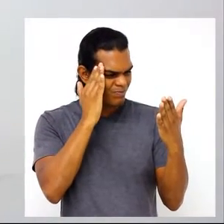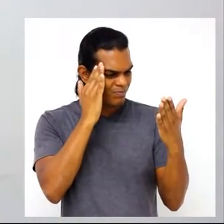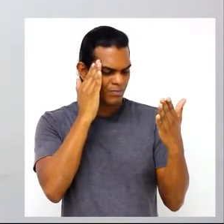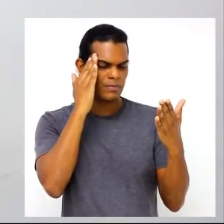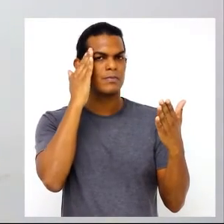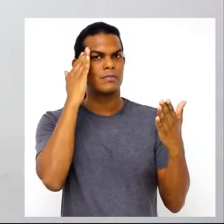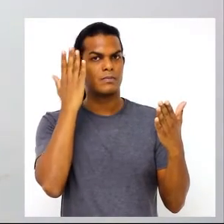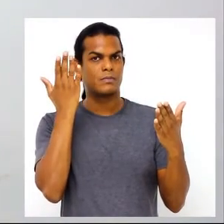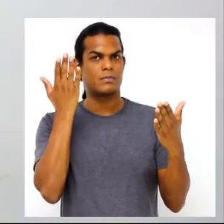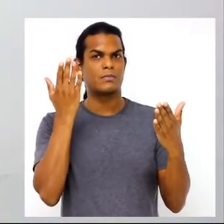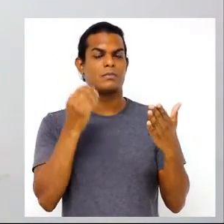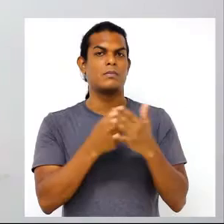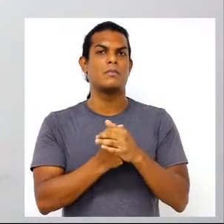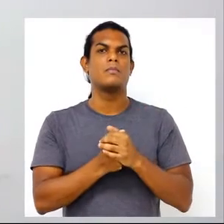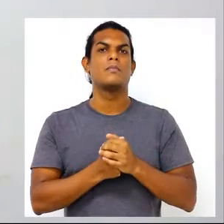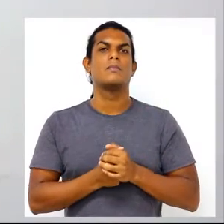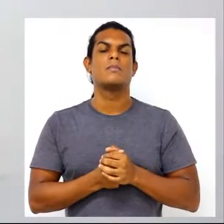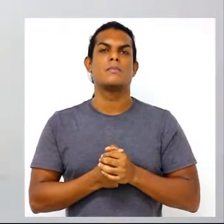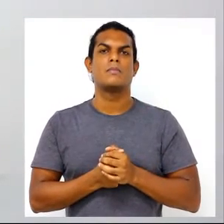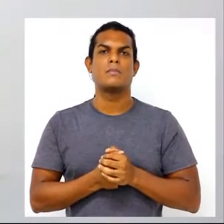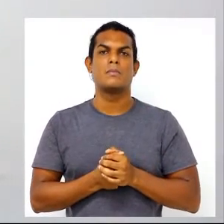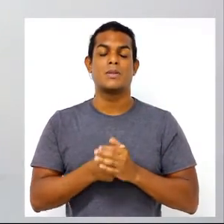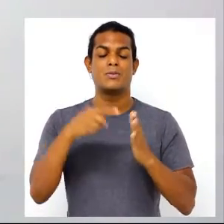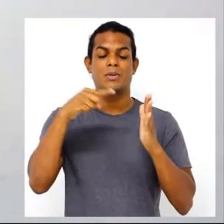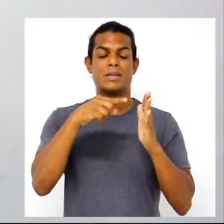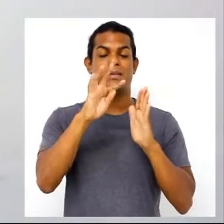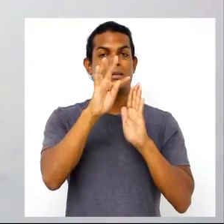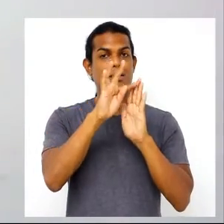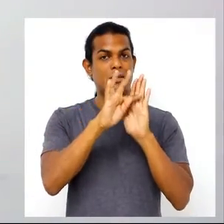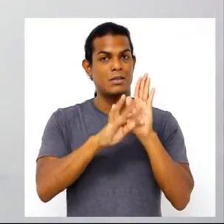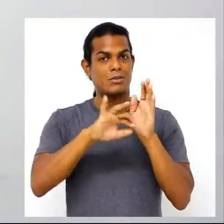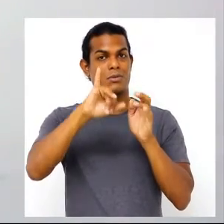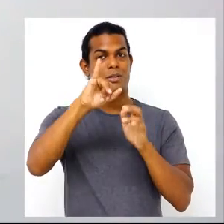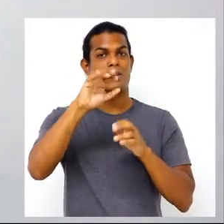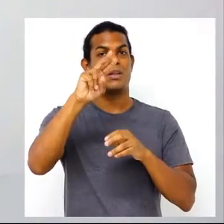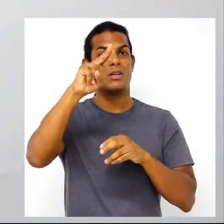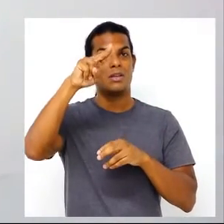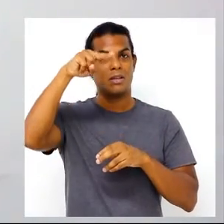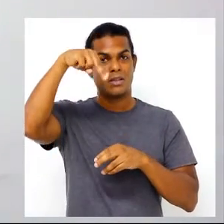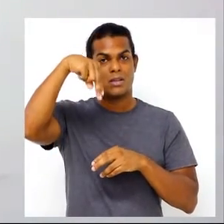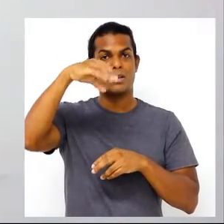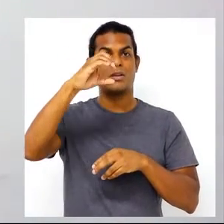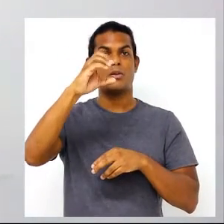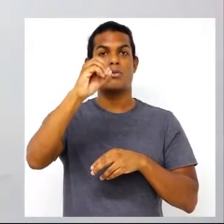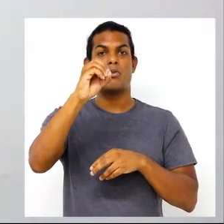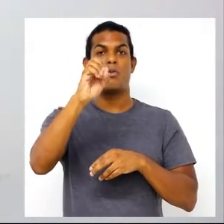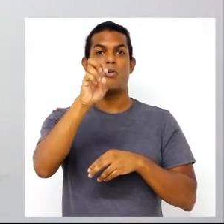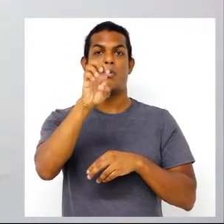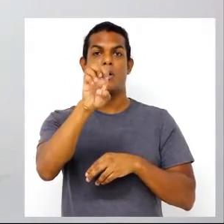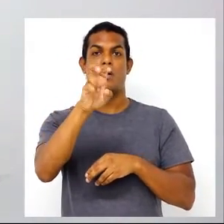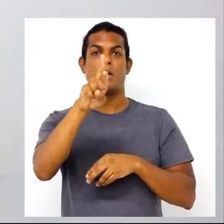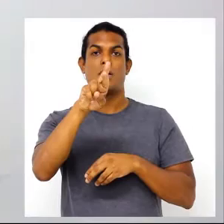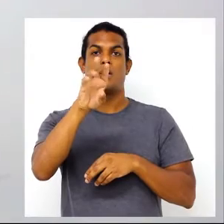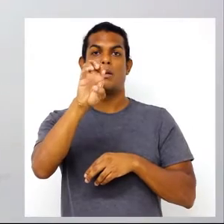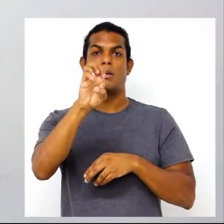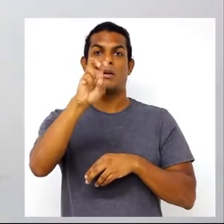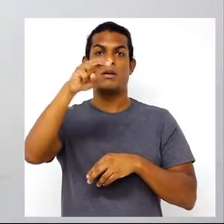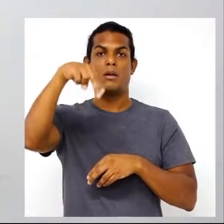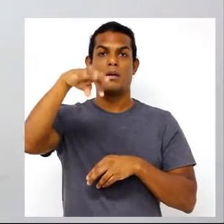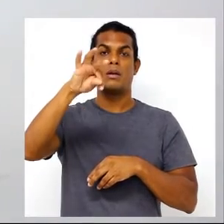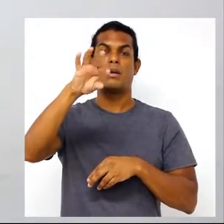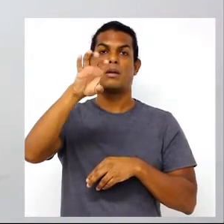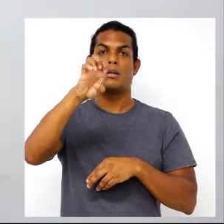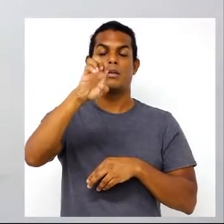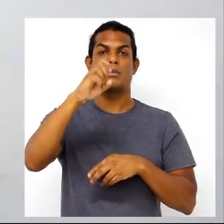dentro do texto. Então, a gente coloca que o texto é incoerente, quando ele não faz com que a